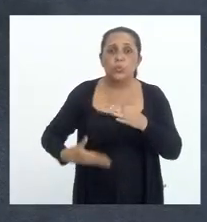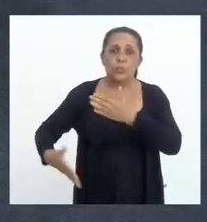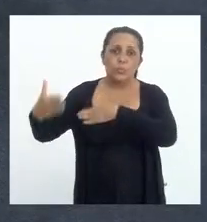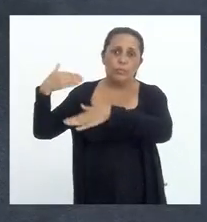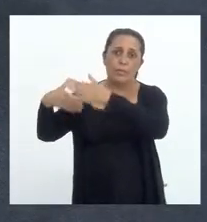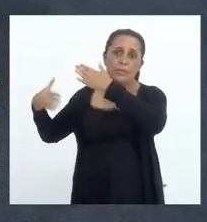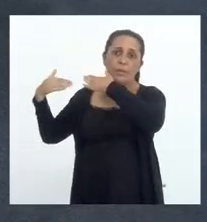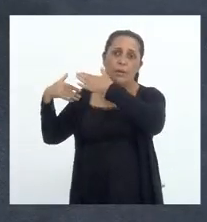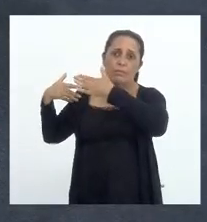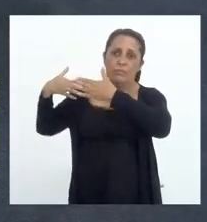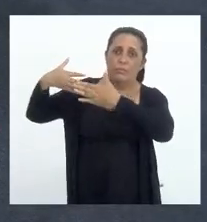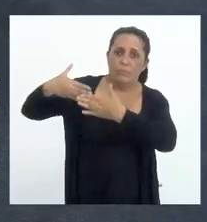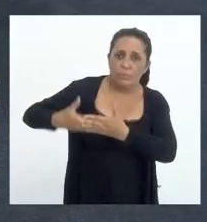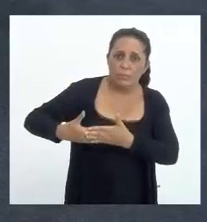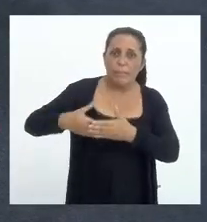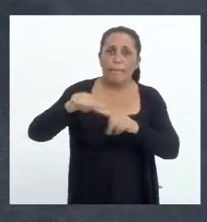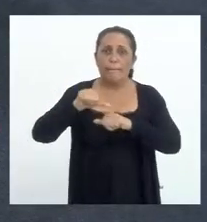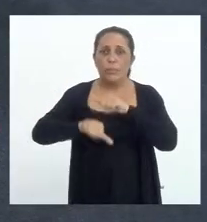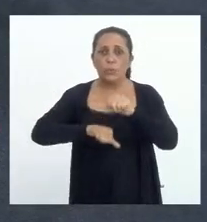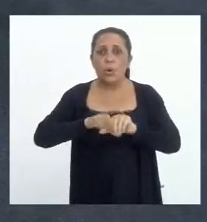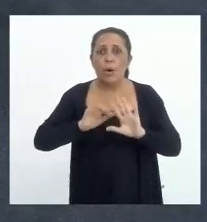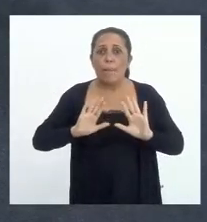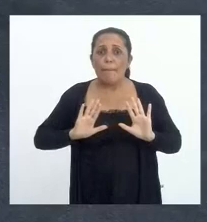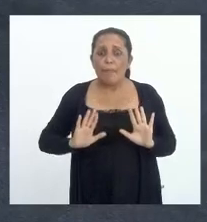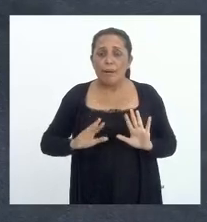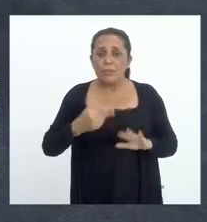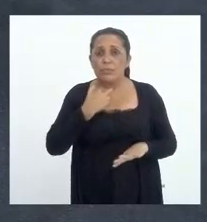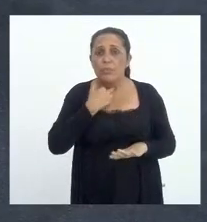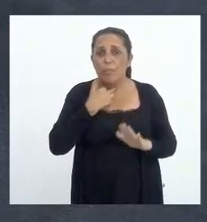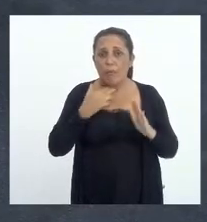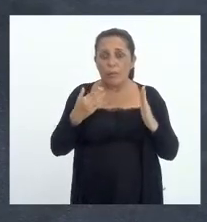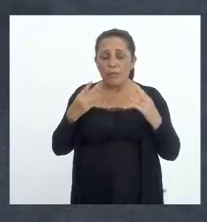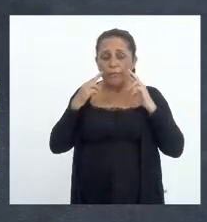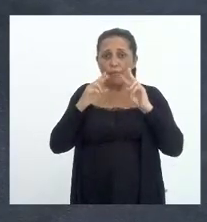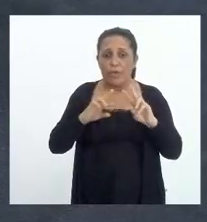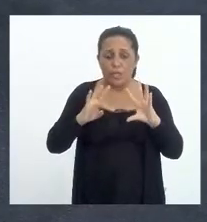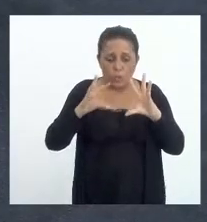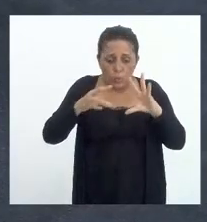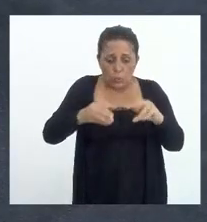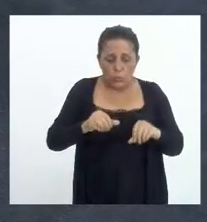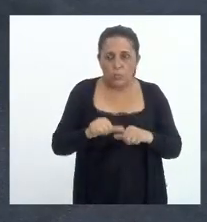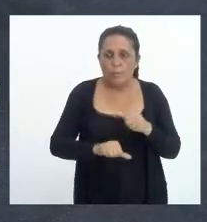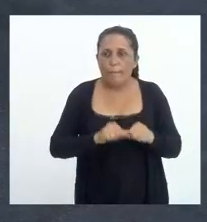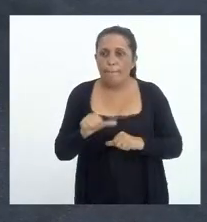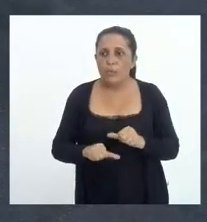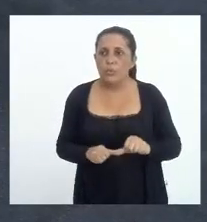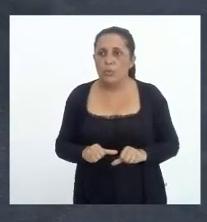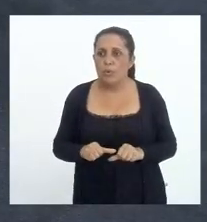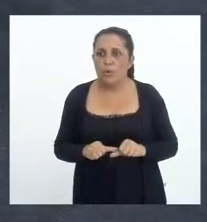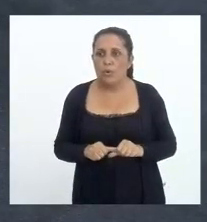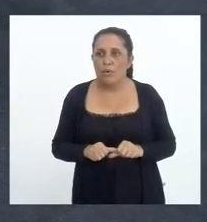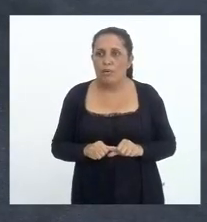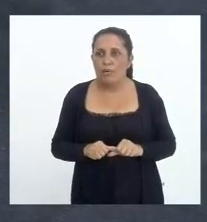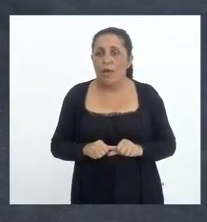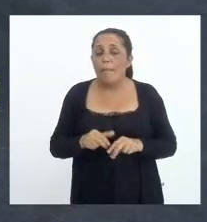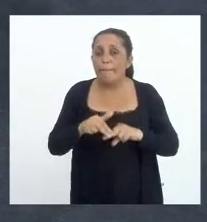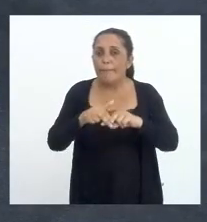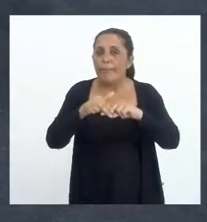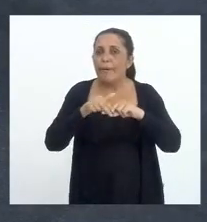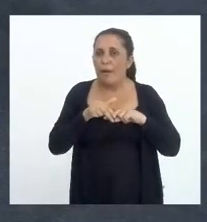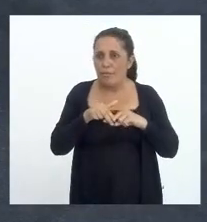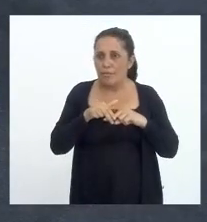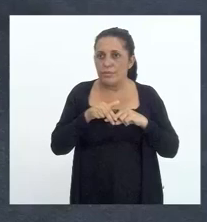mudou, mas a gente não pode encarar que tudo que mudou é fruto